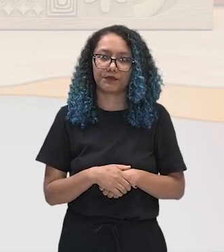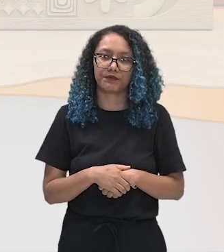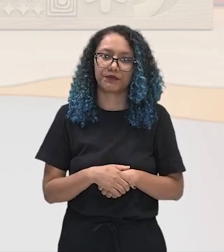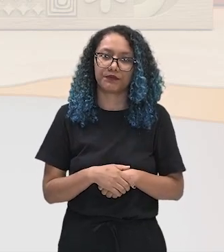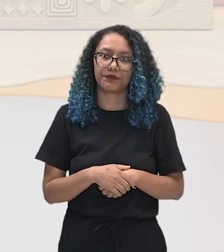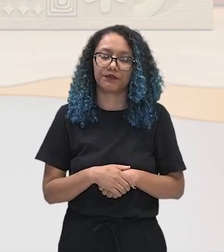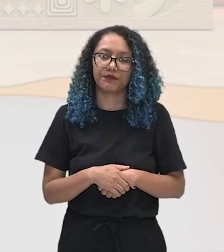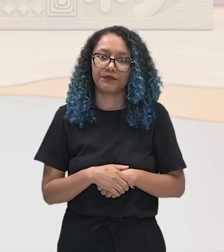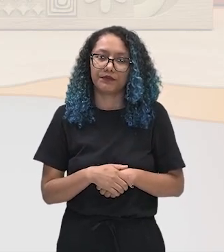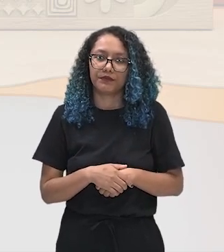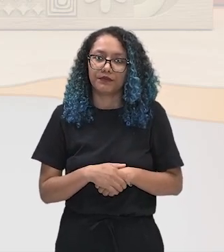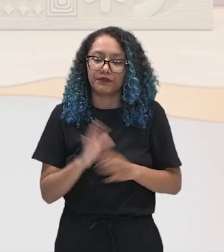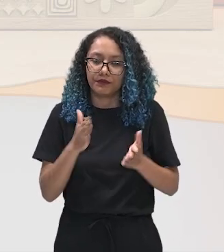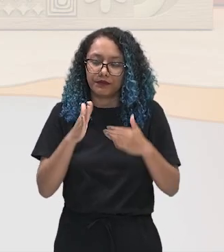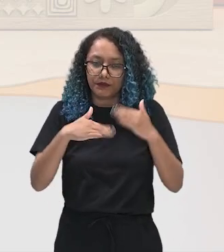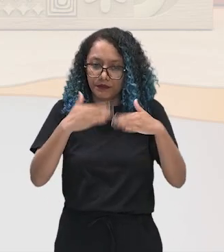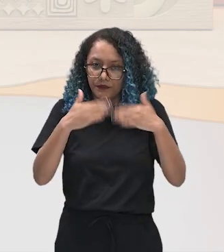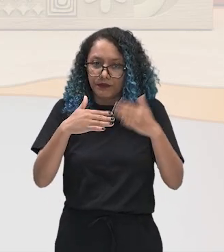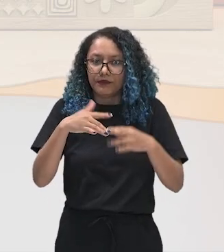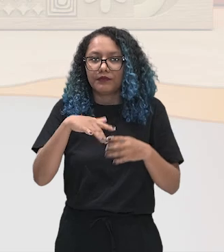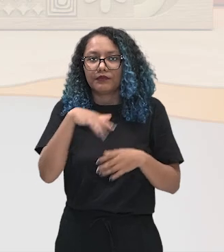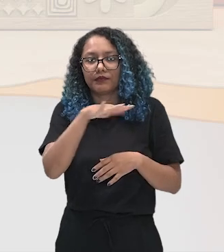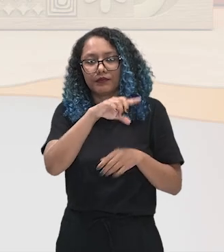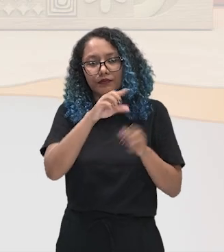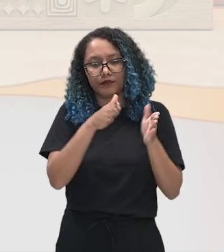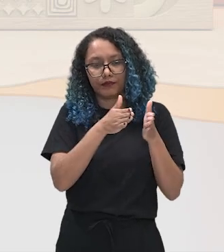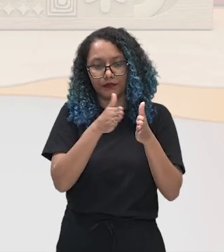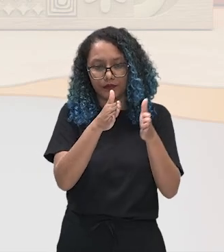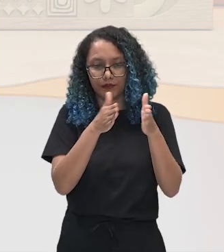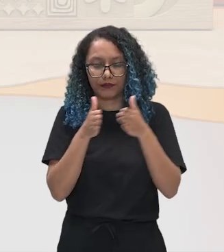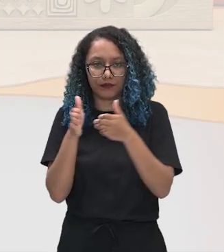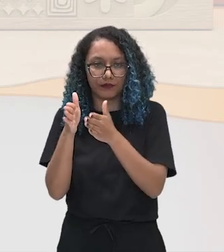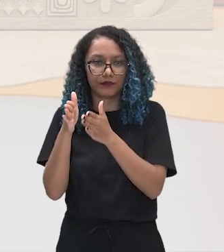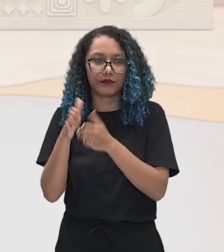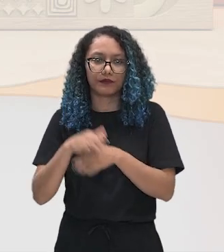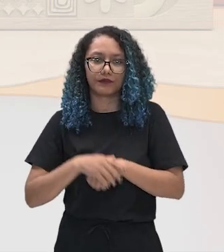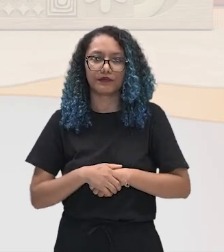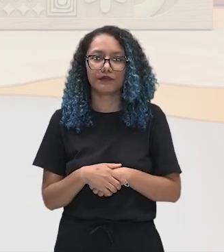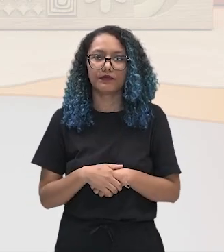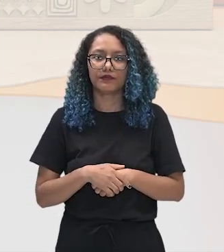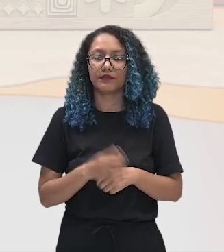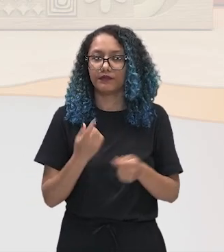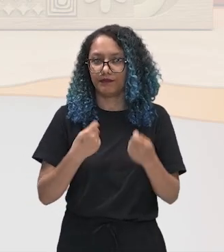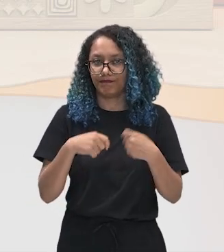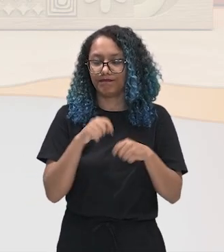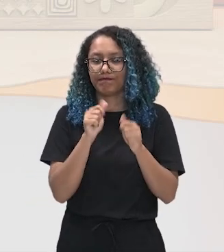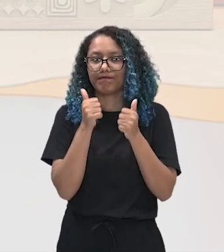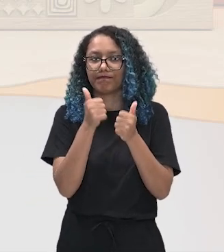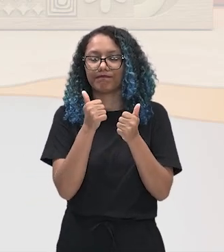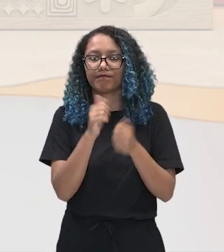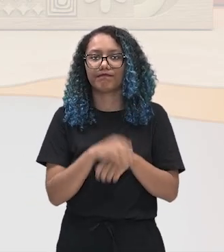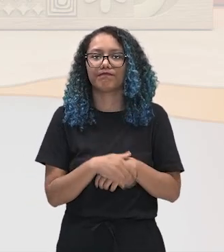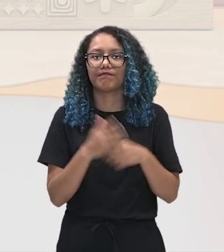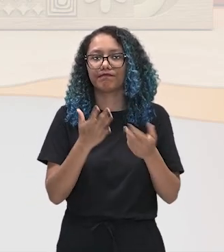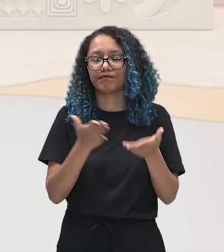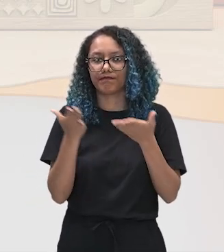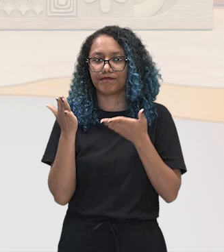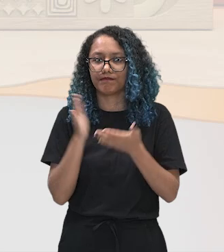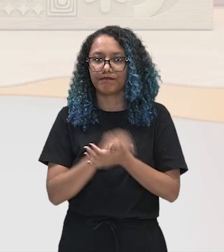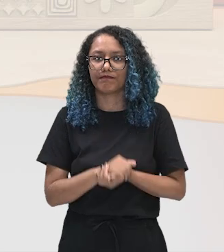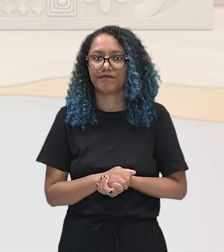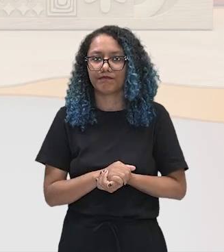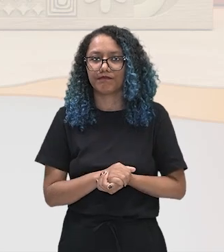dessas rotas dentro da Europa, dessas rotas comerciais, tá bom? Olha só, a Rota da